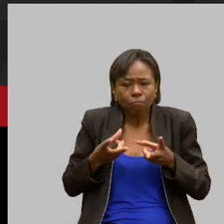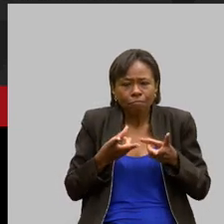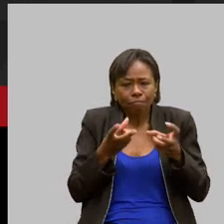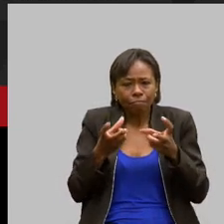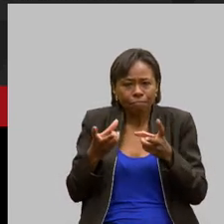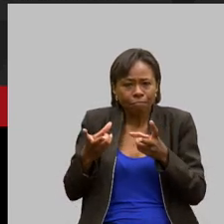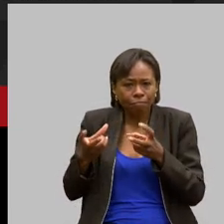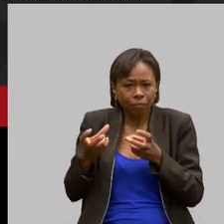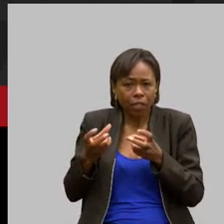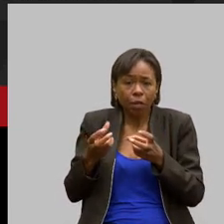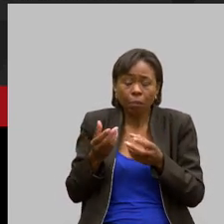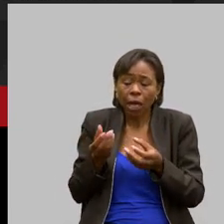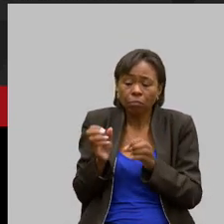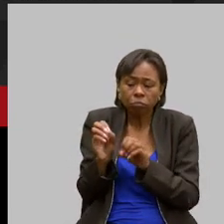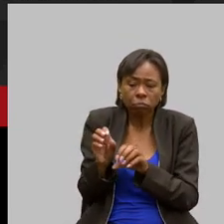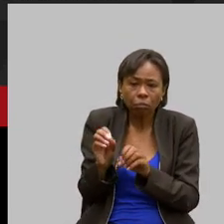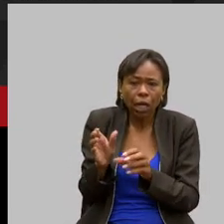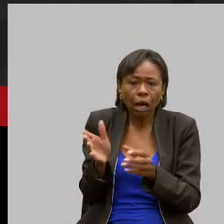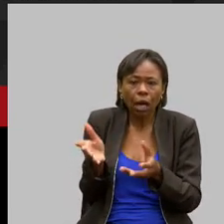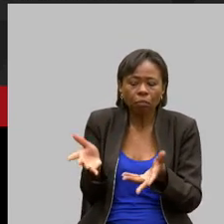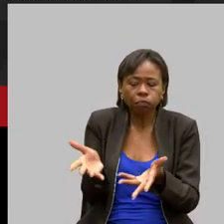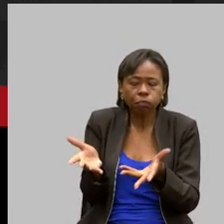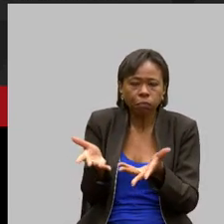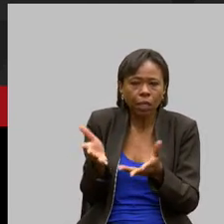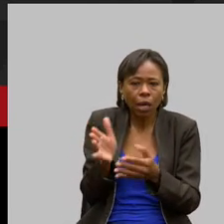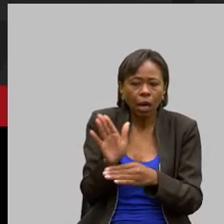comportamental do nosso paciente